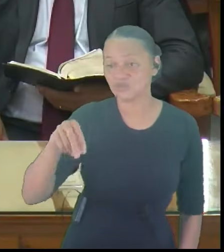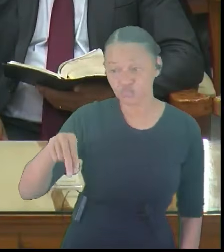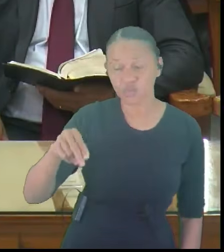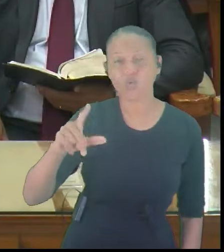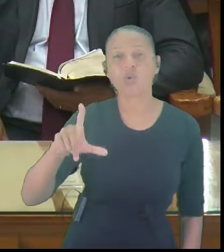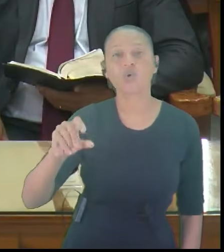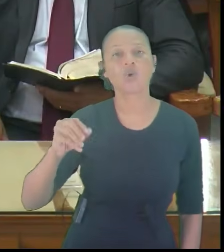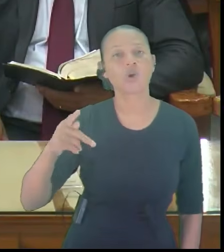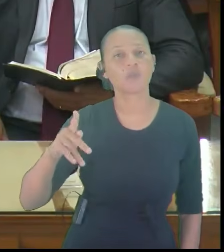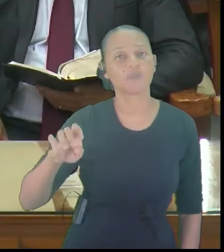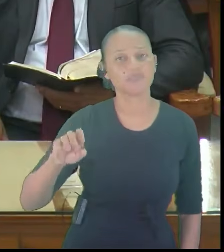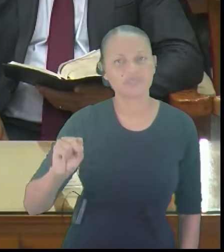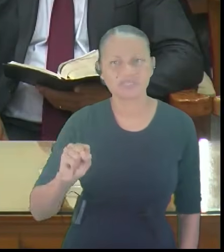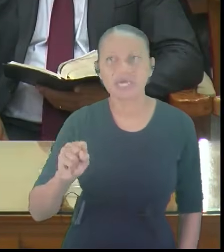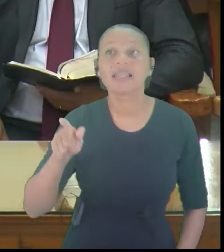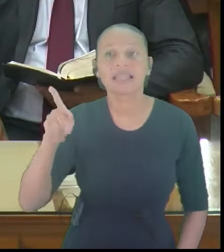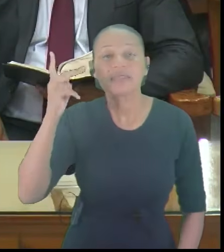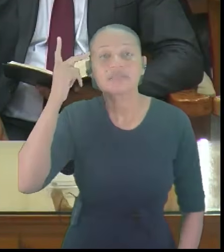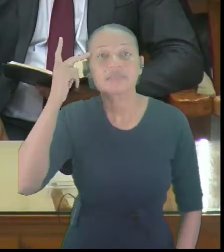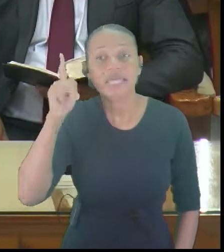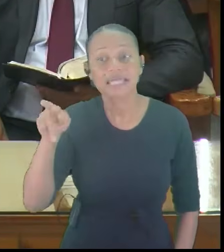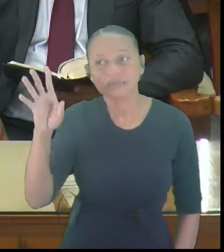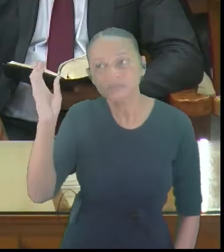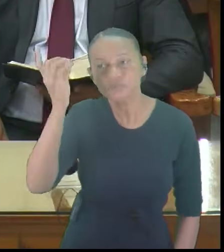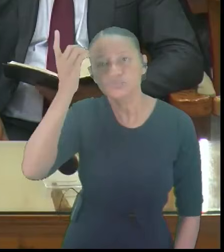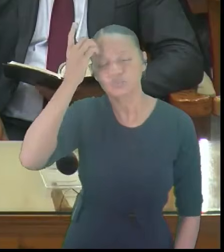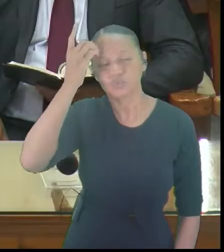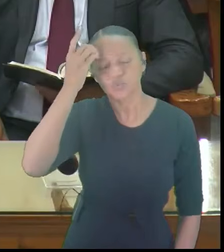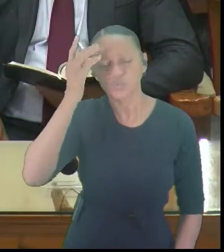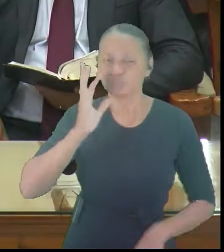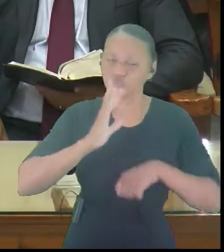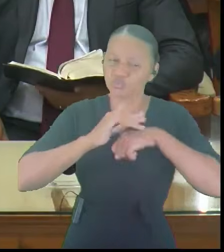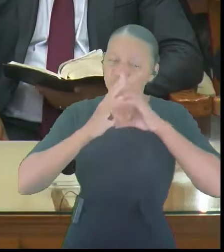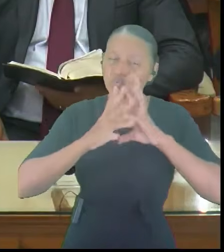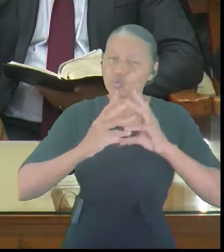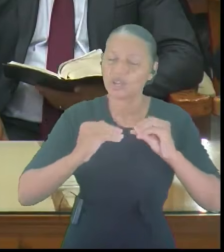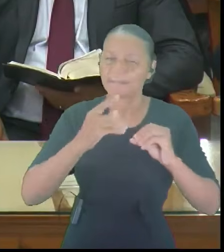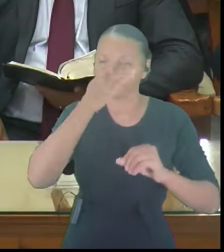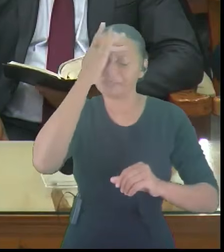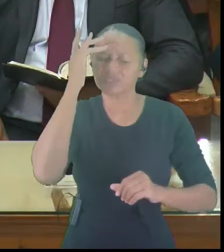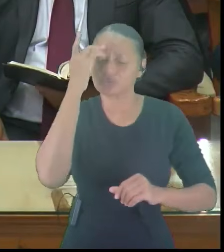Paulo. Ele tinha o dom de curar cegos.